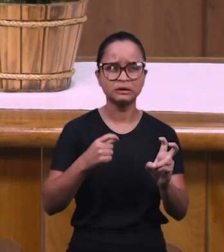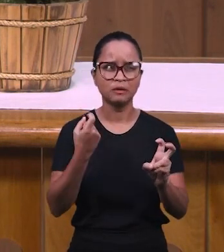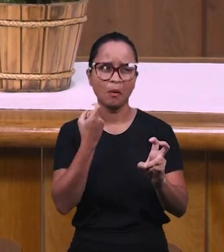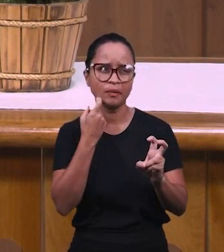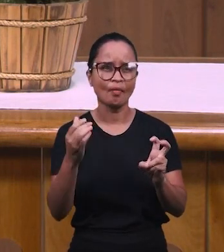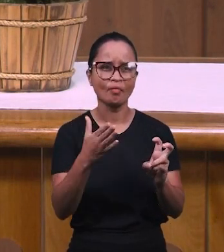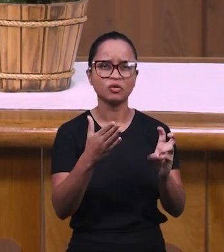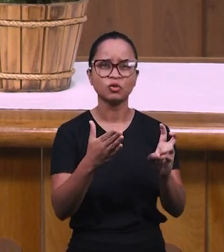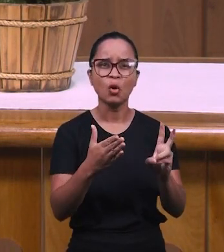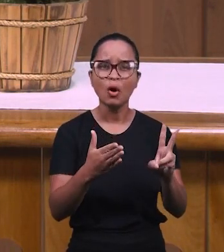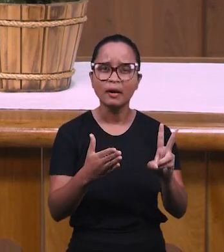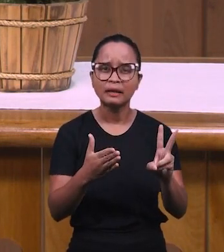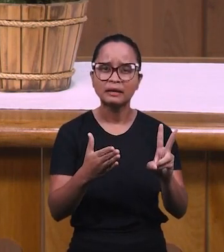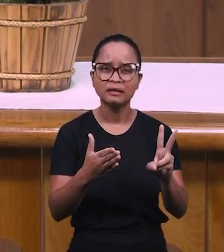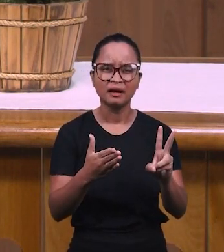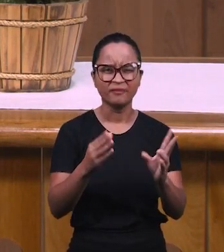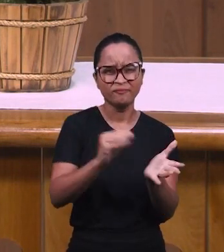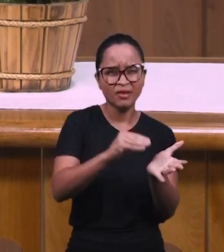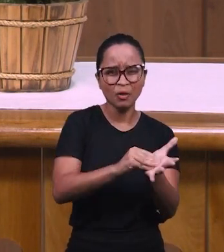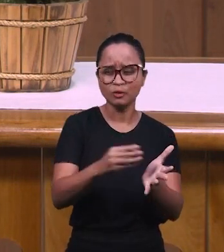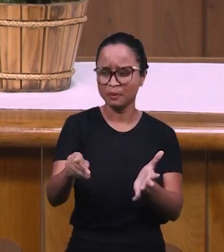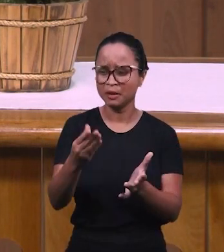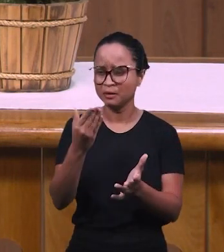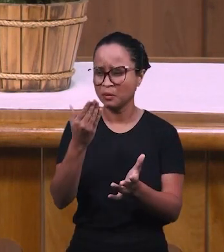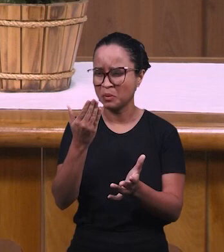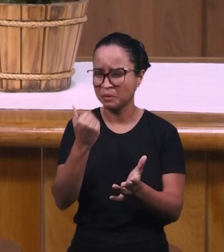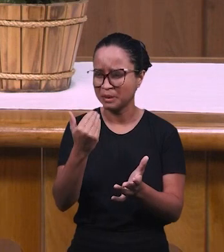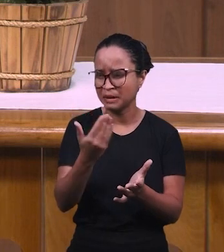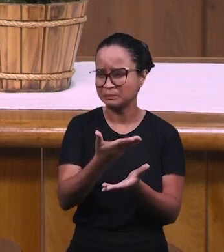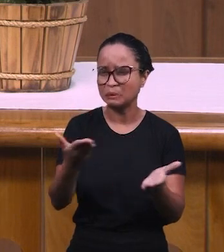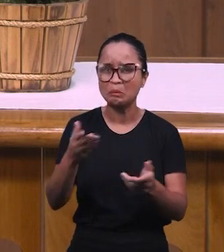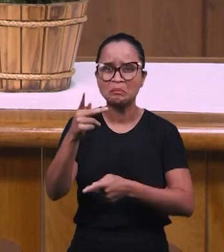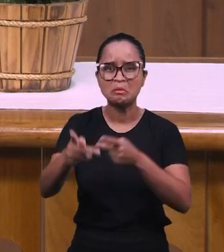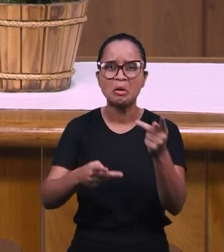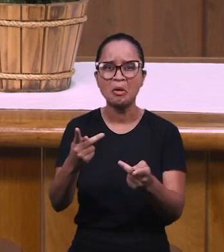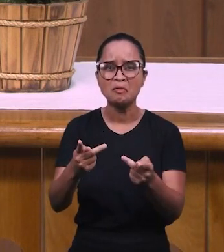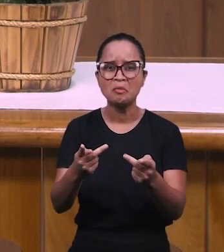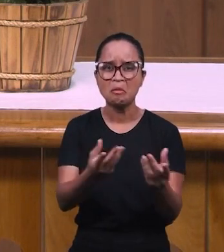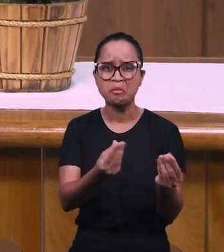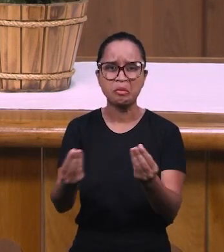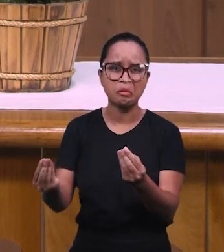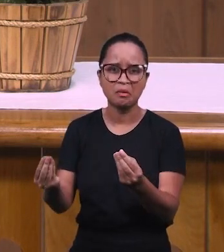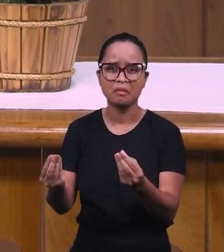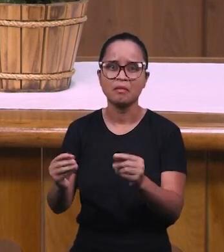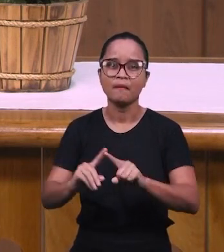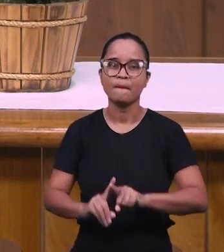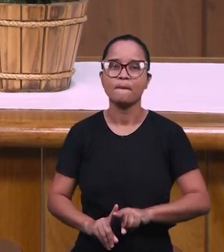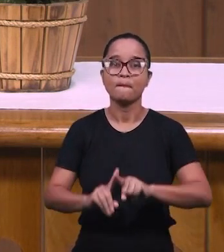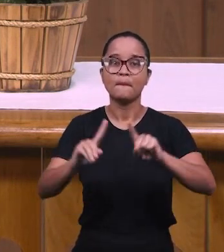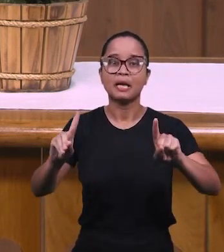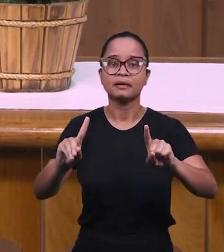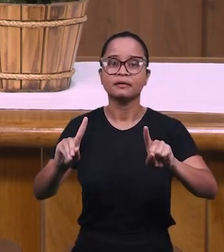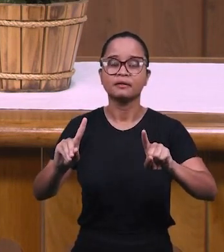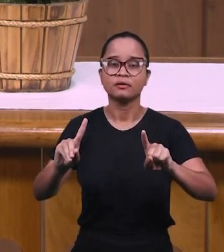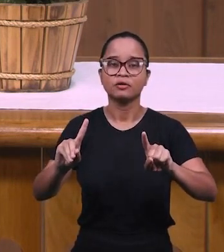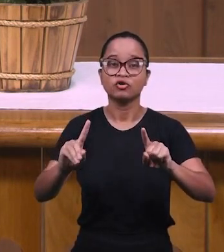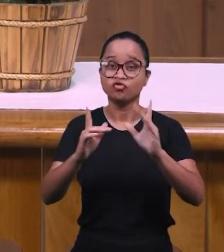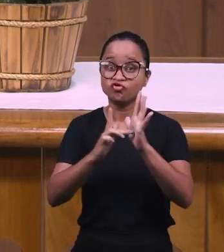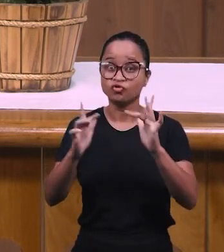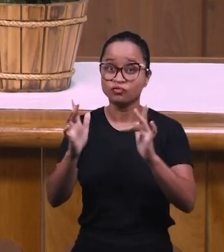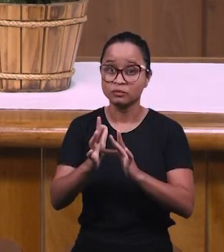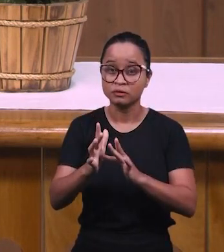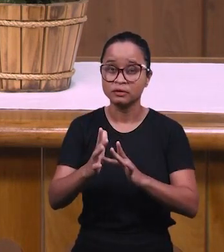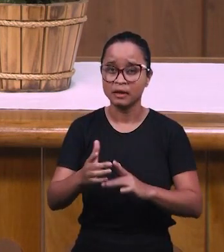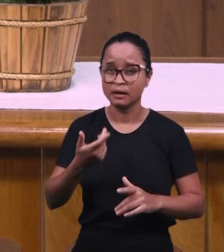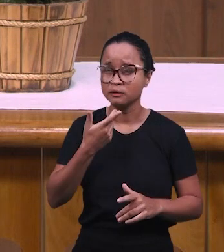insuficientes para alimentar aquela multidão. Mas o Senhor Jesus, ele ora ao Pai. Aquele gesto de olhar